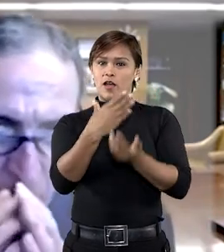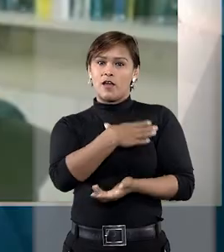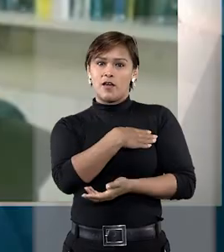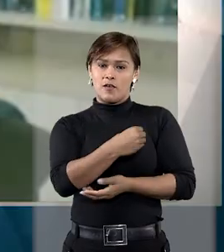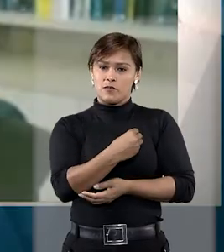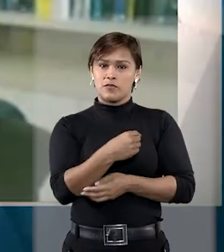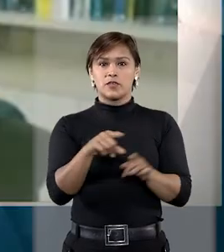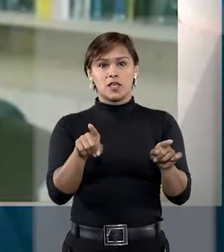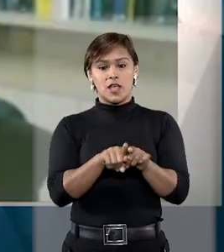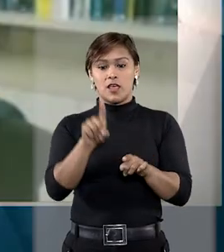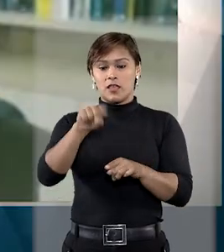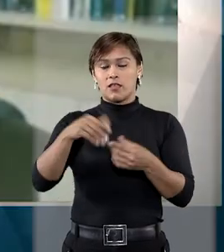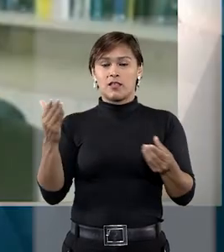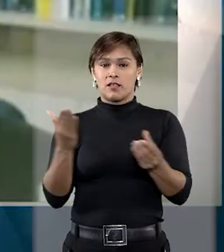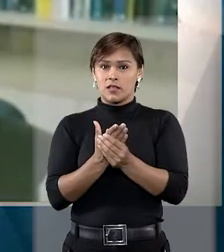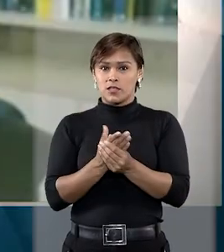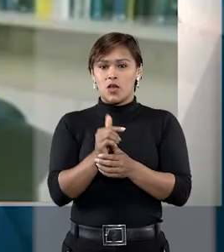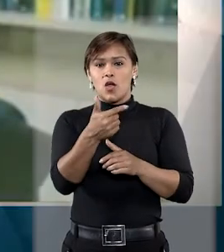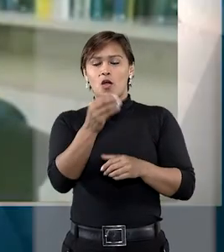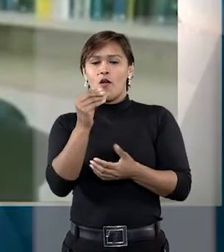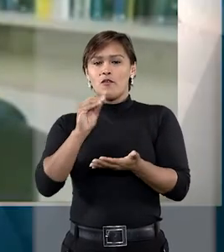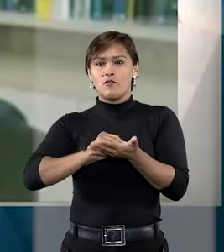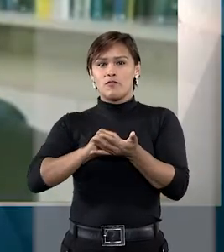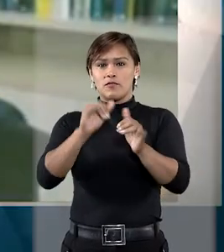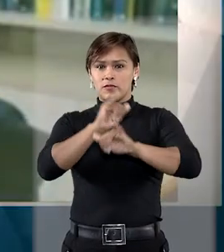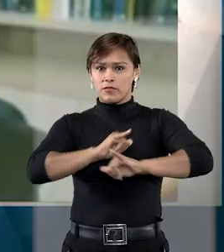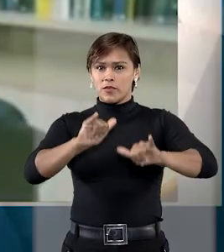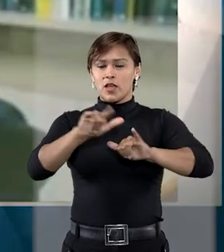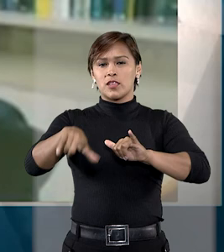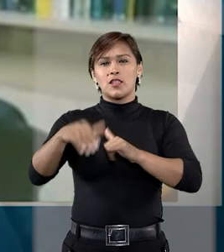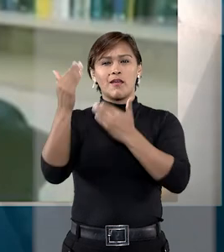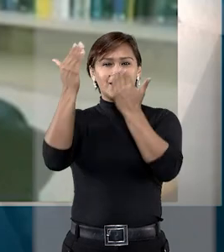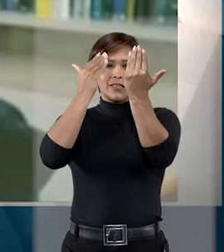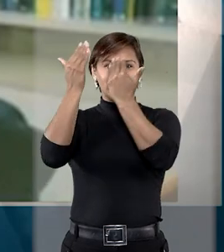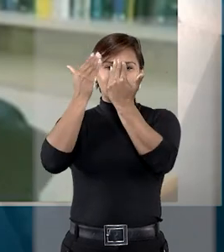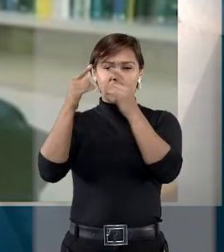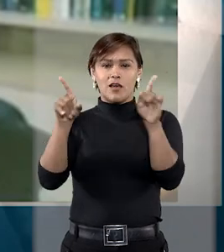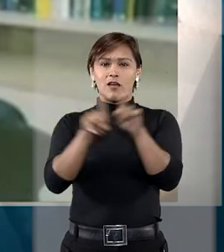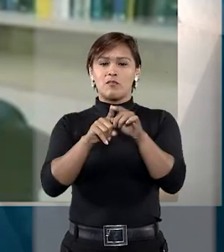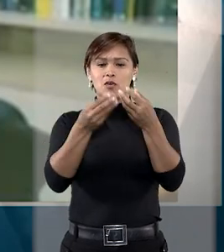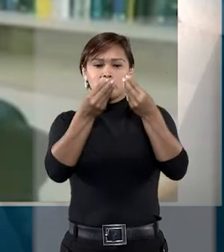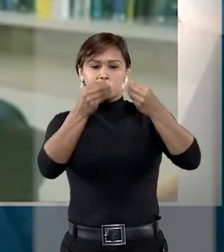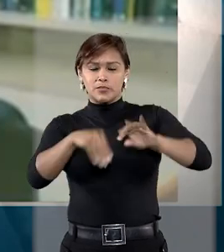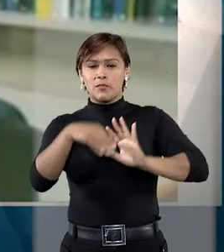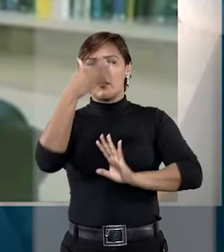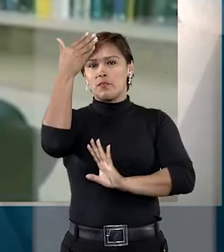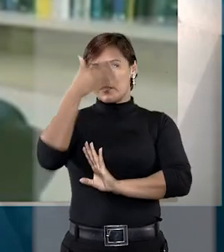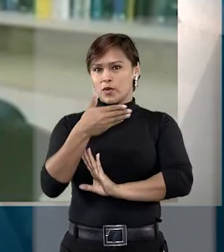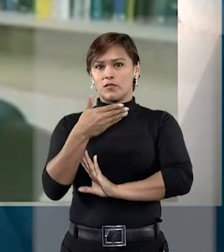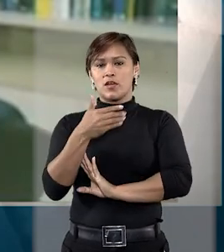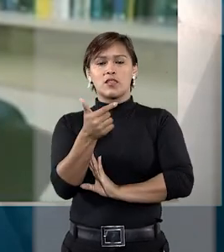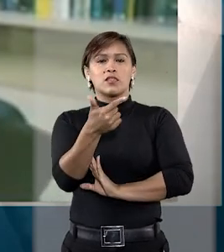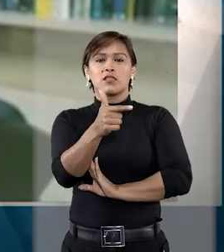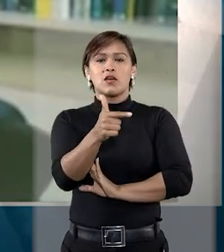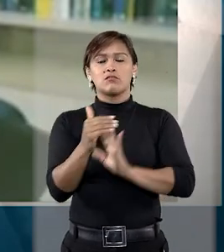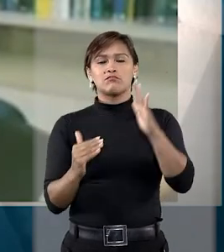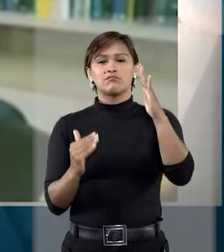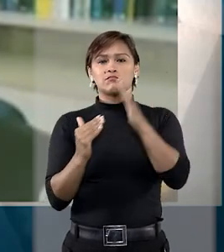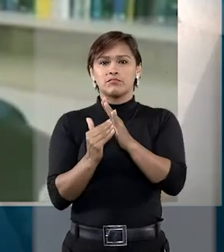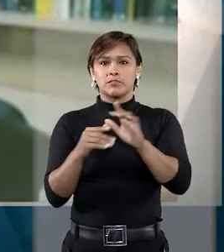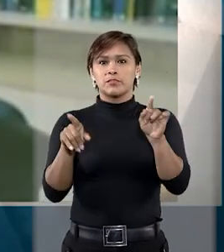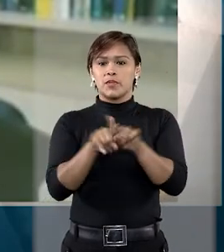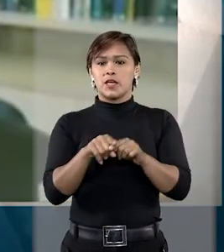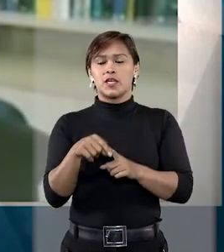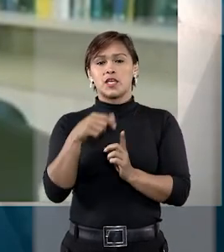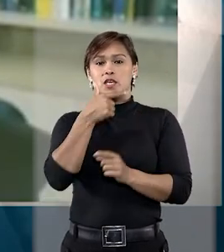filhos e se dessas ações ou omissões decorrem traumas ou prejuízos comprovados, não há impedimento